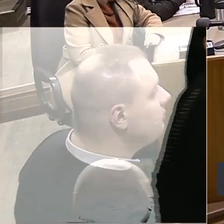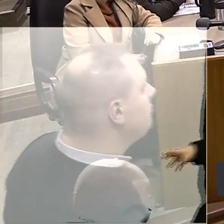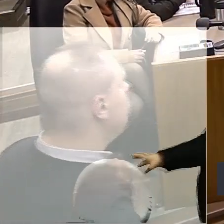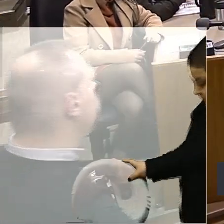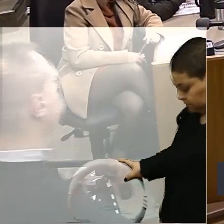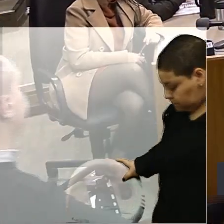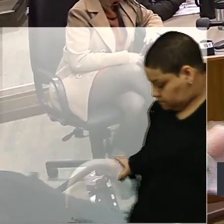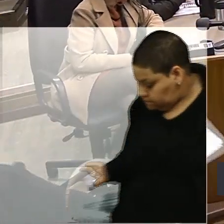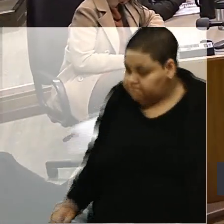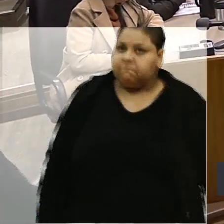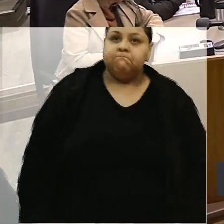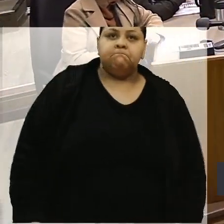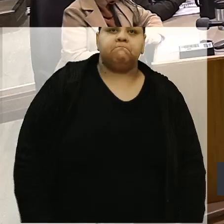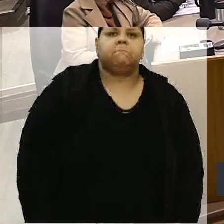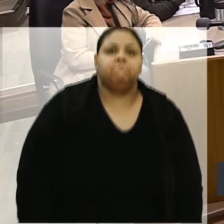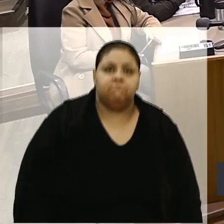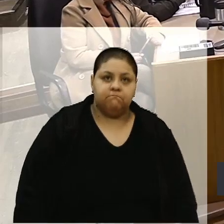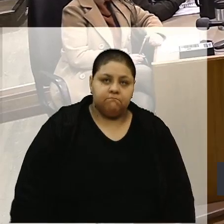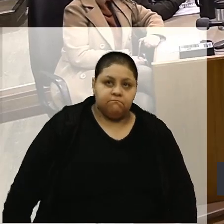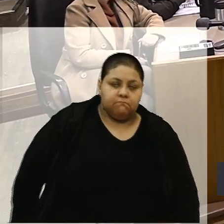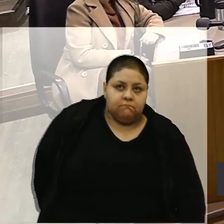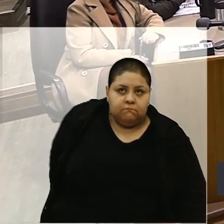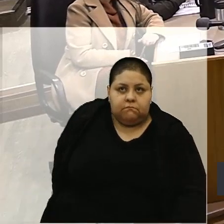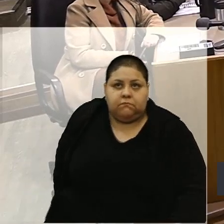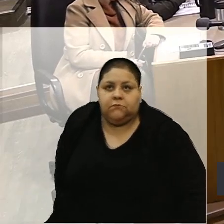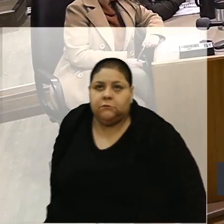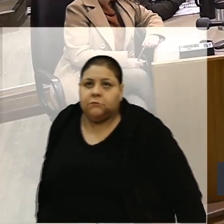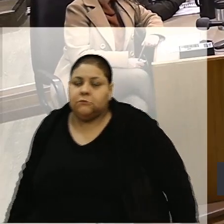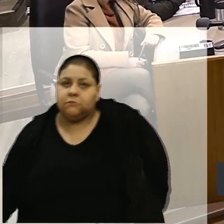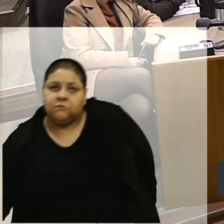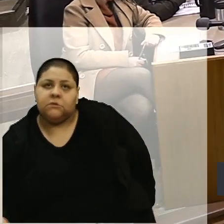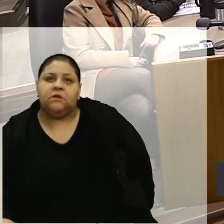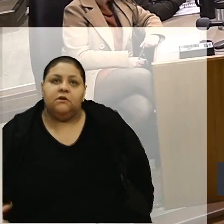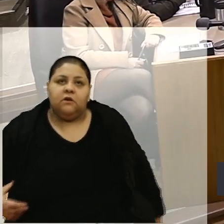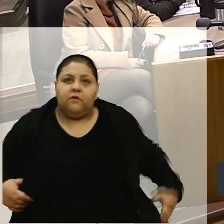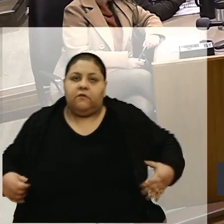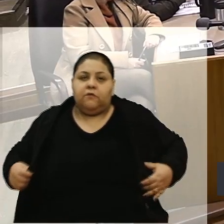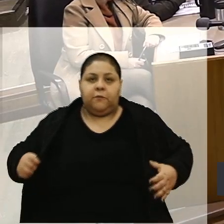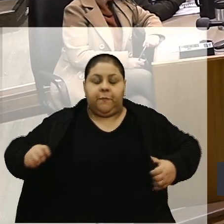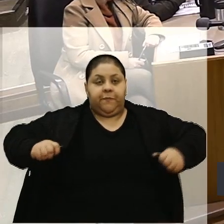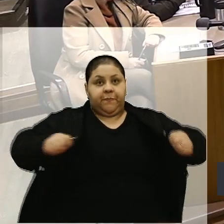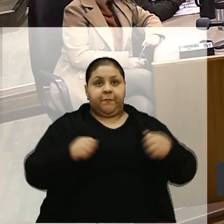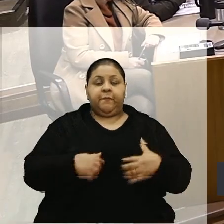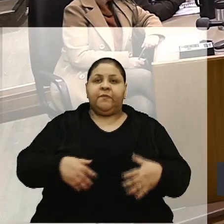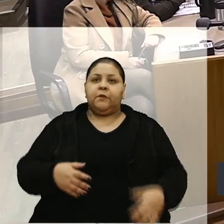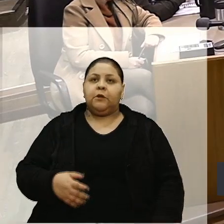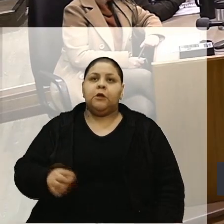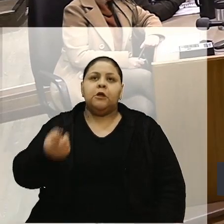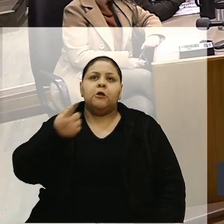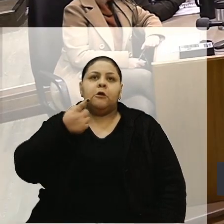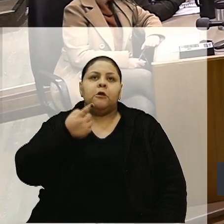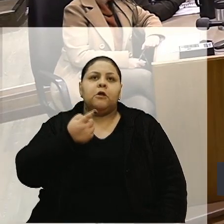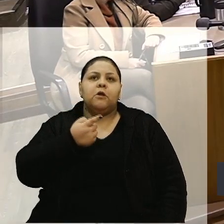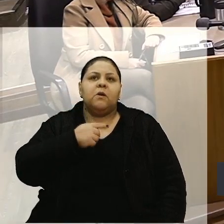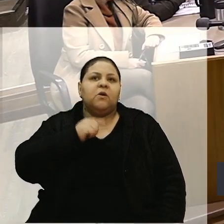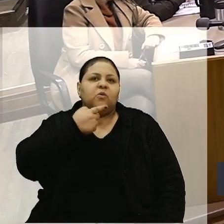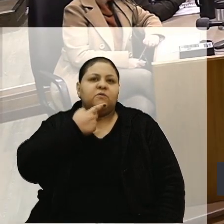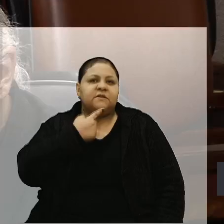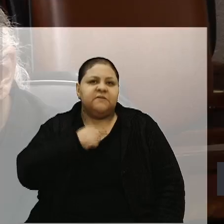Bom, eu votarei contra o veto, mas dizer, vereador Zanquim, que eu não gostaria de estar discutindo esse